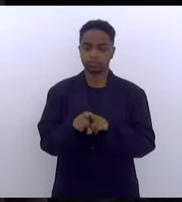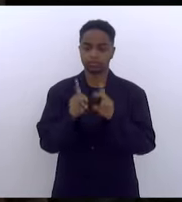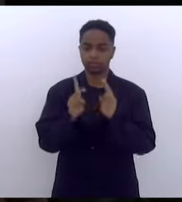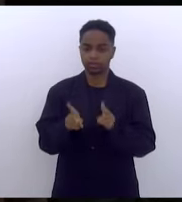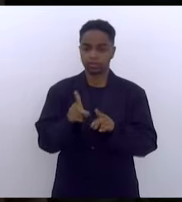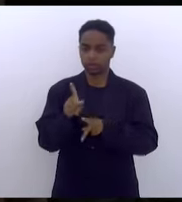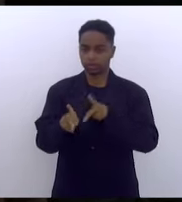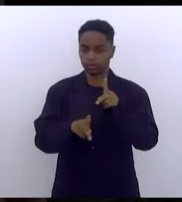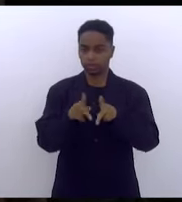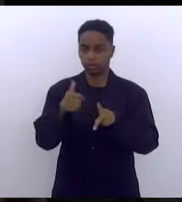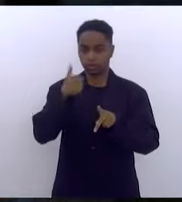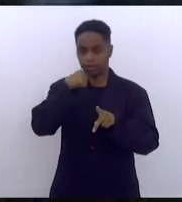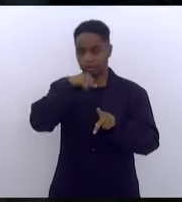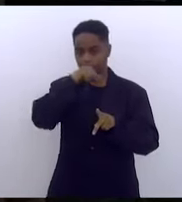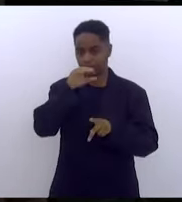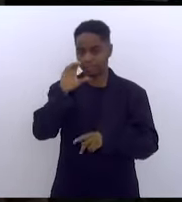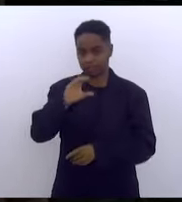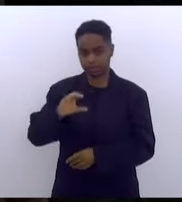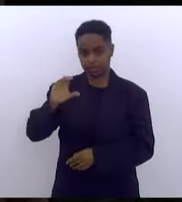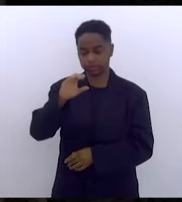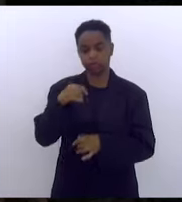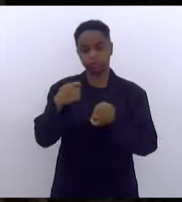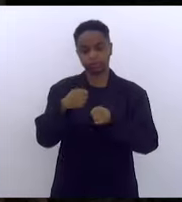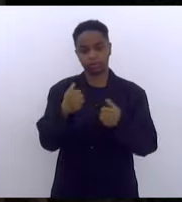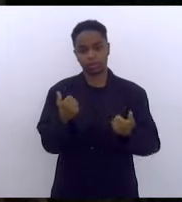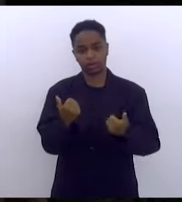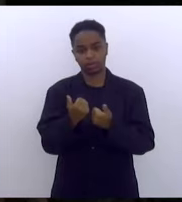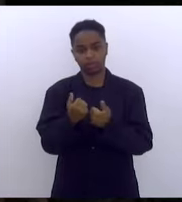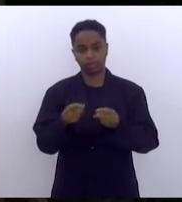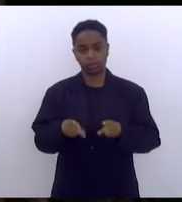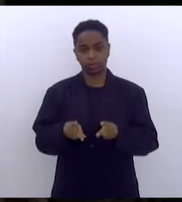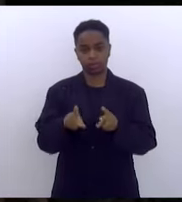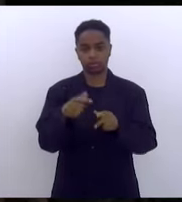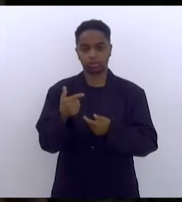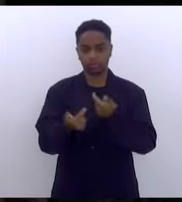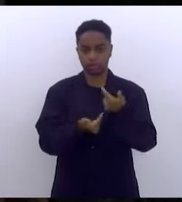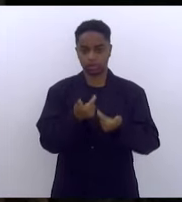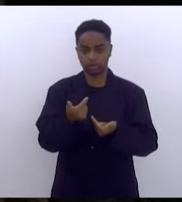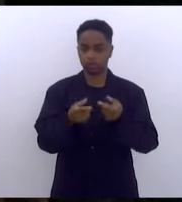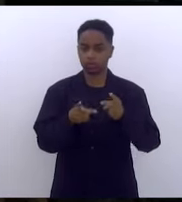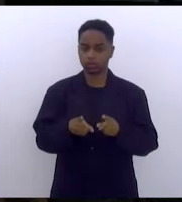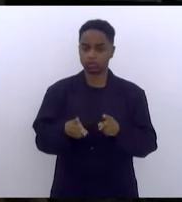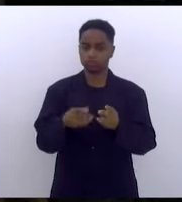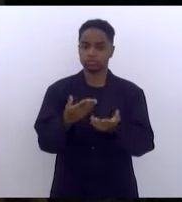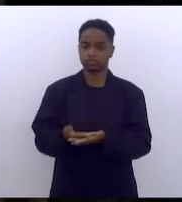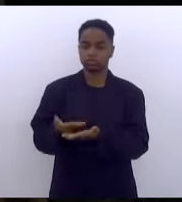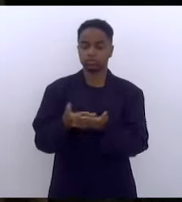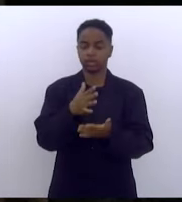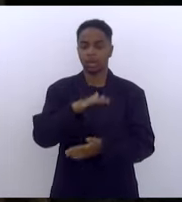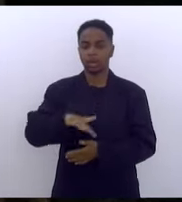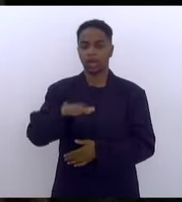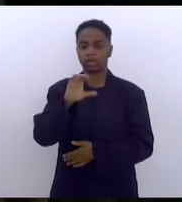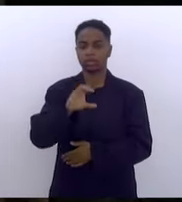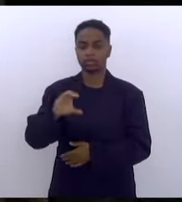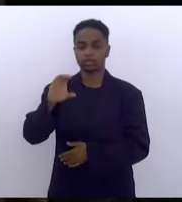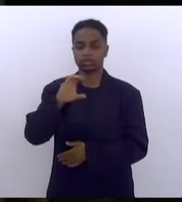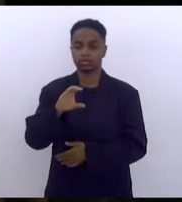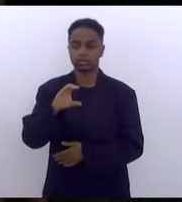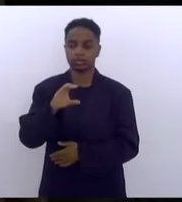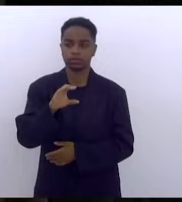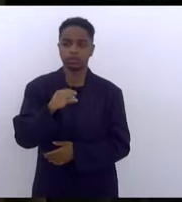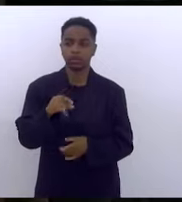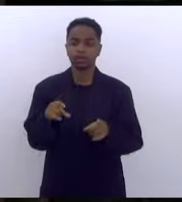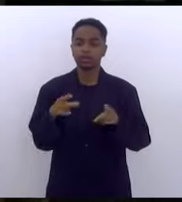são cientistas e que precisam de amparo para a continuidade das suas atividades científicas, elas têm